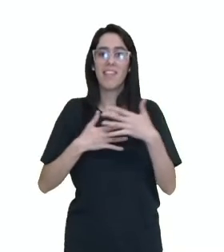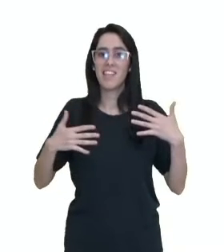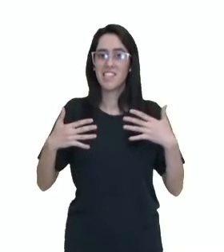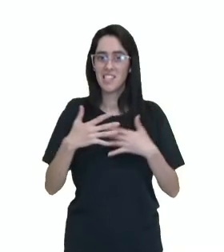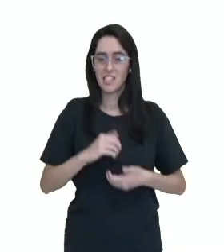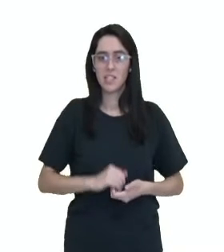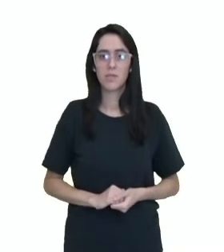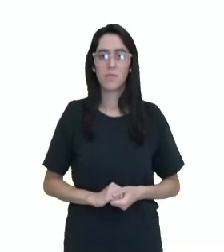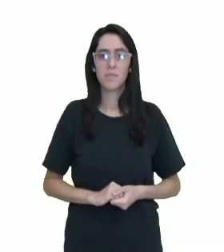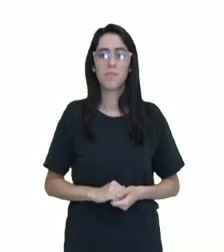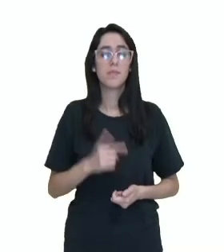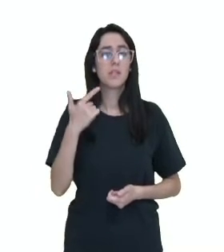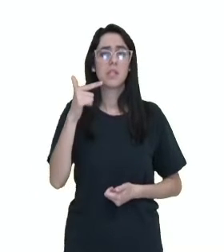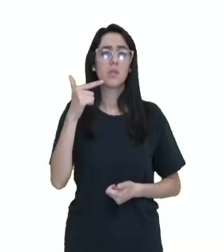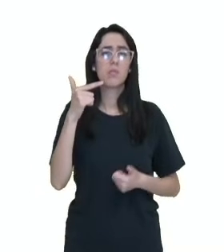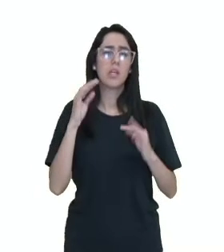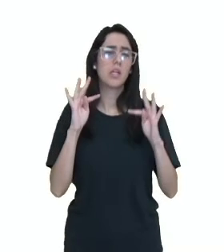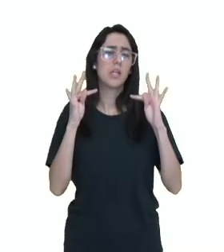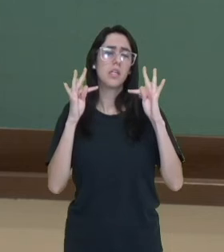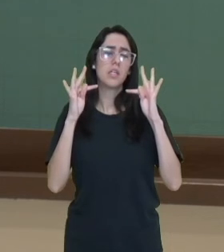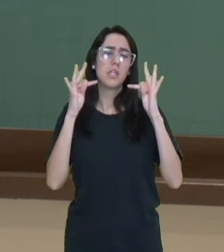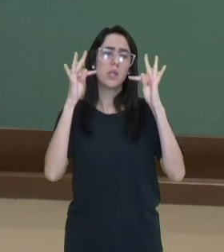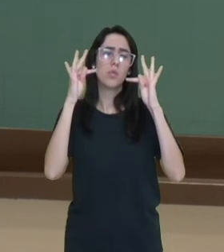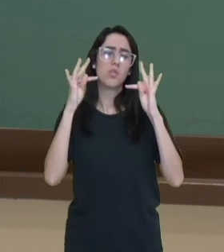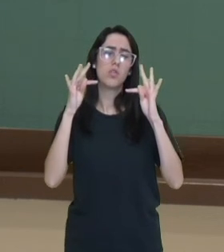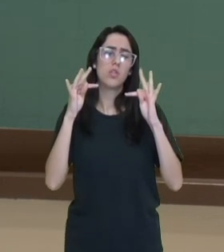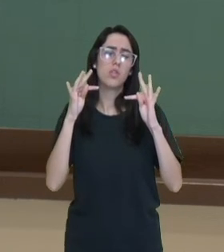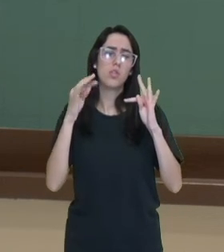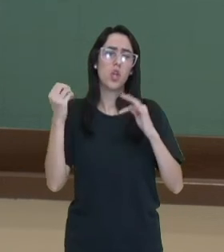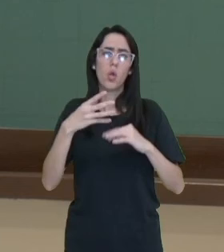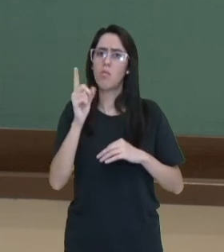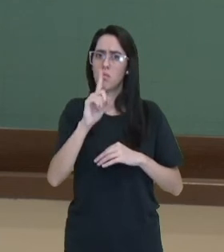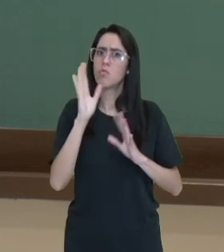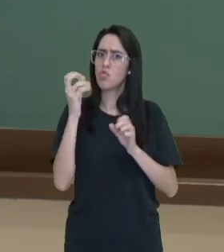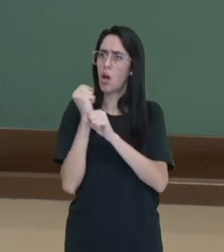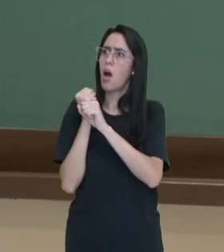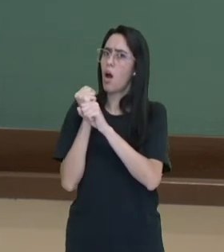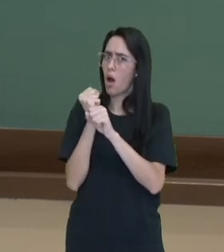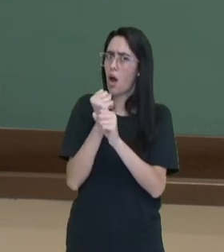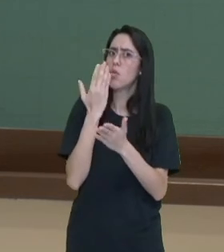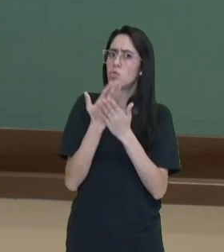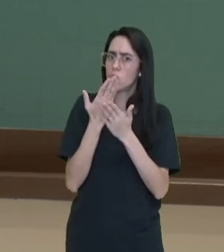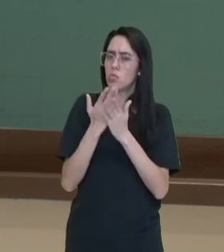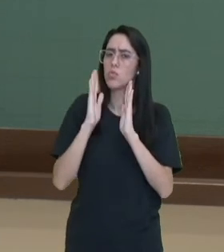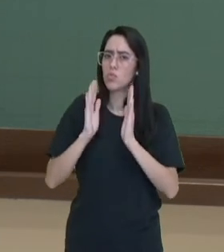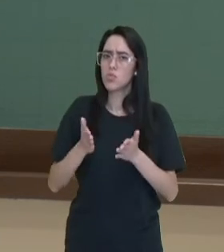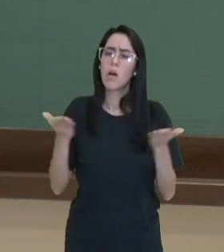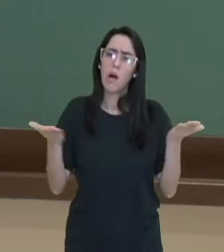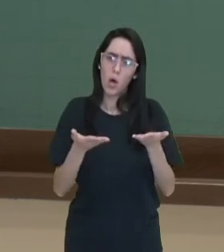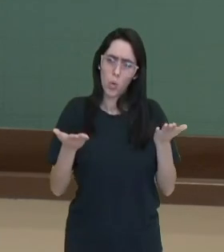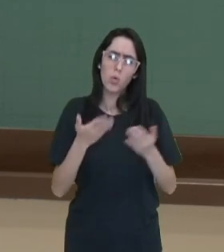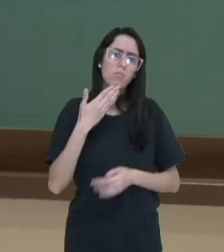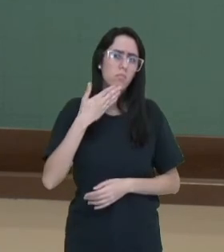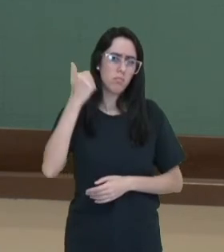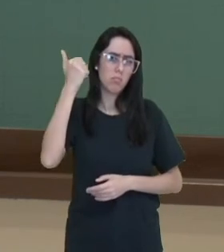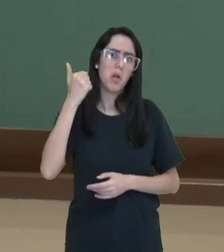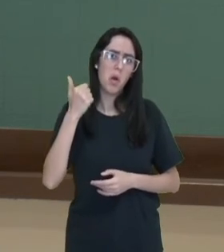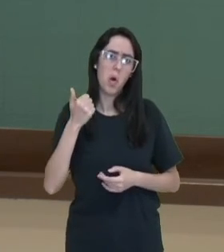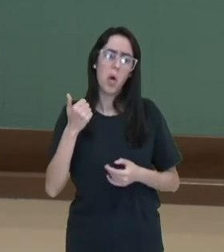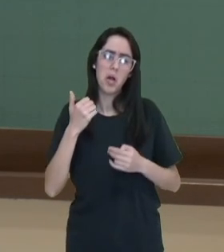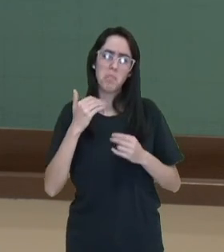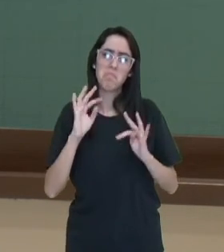Ela não é uma tecnologia muito nova, já tem muitos anos sendo estudada. Claro que hoje em dia ela está bem mais